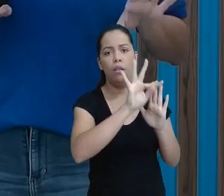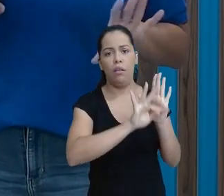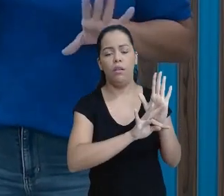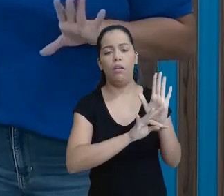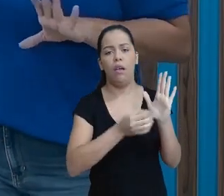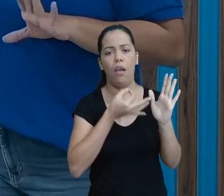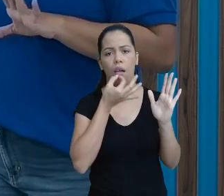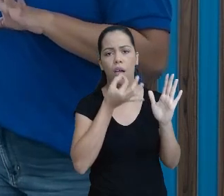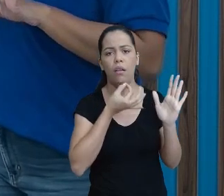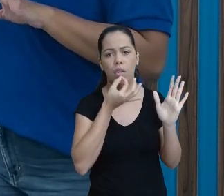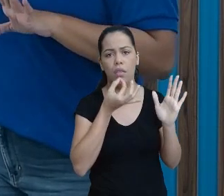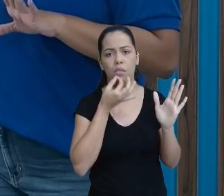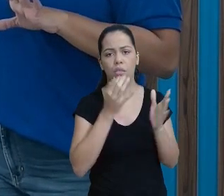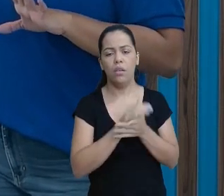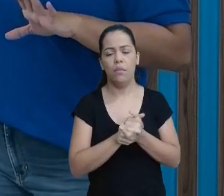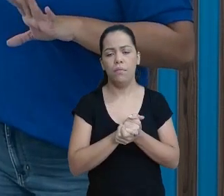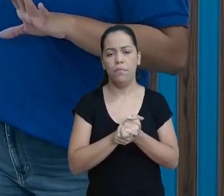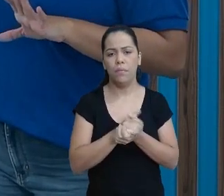Entendem?